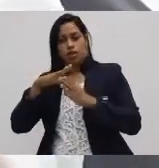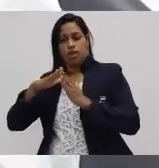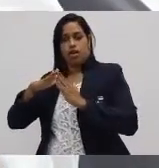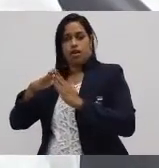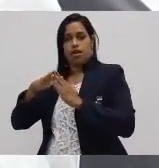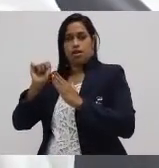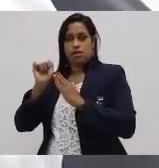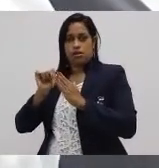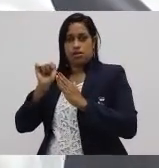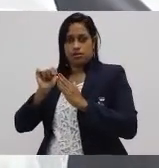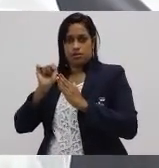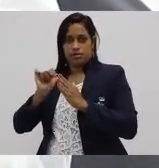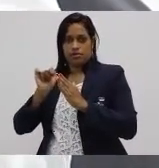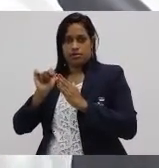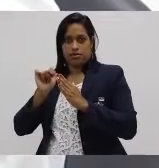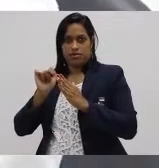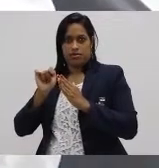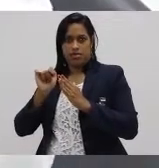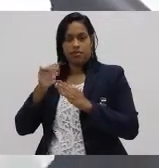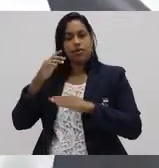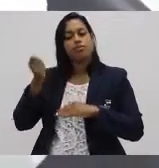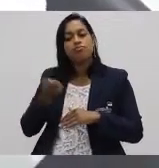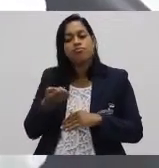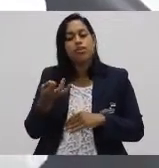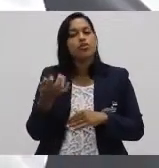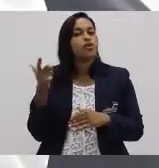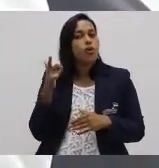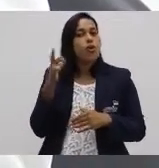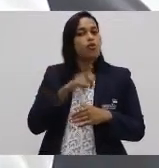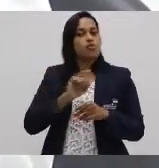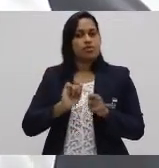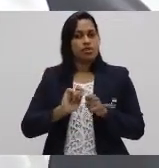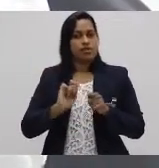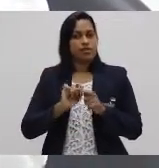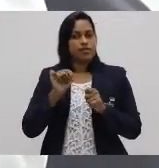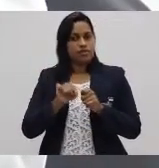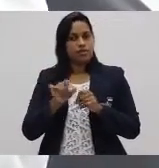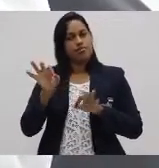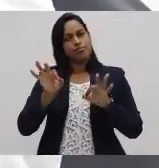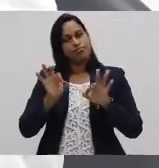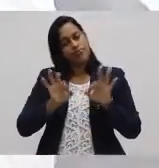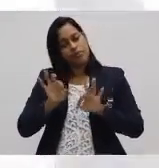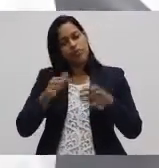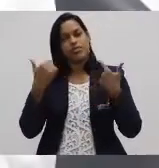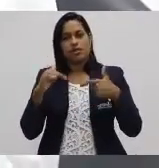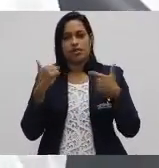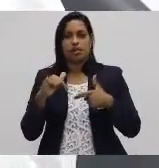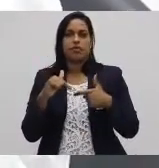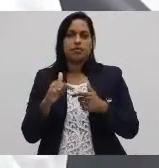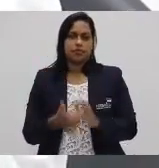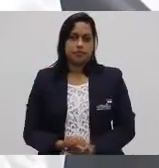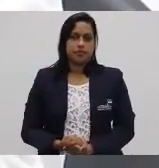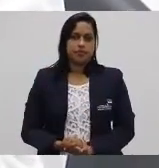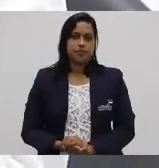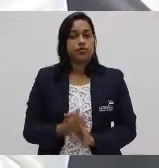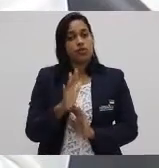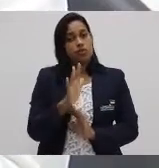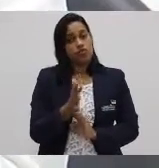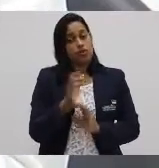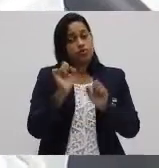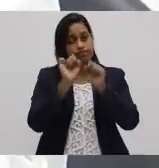para que componha essa demanda, para que a produção consiga executar e operacionalizar essa demanda. Já o